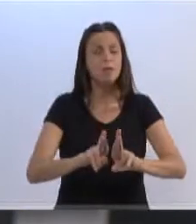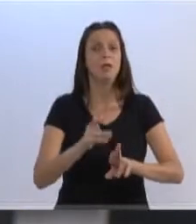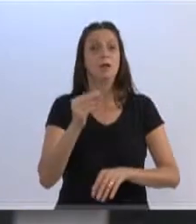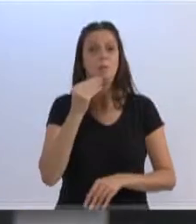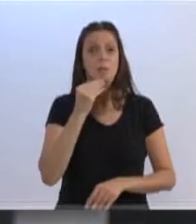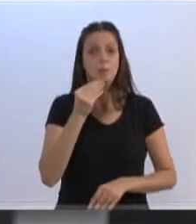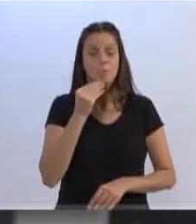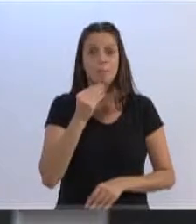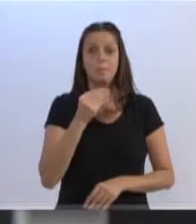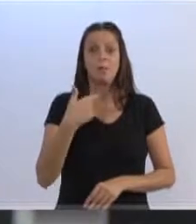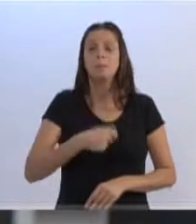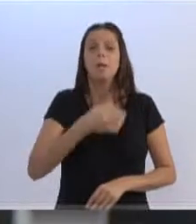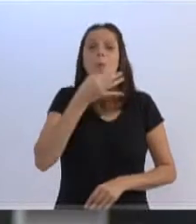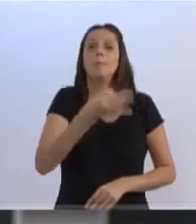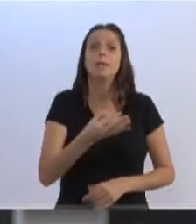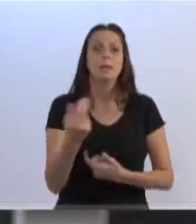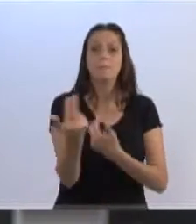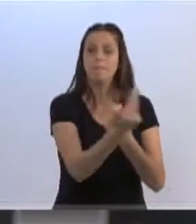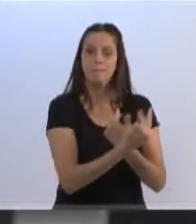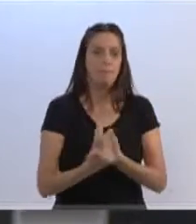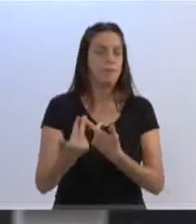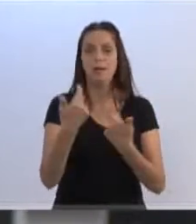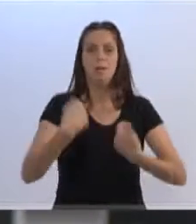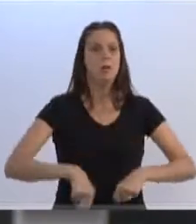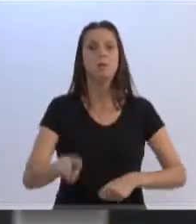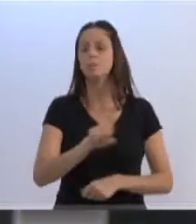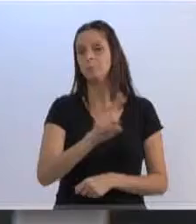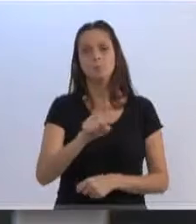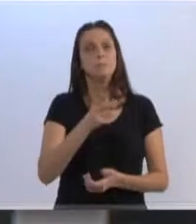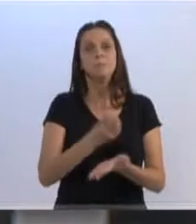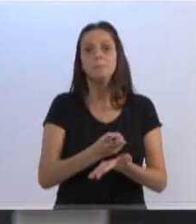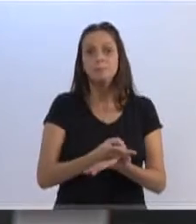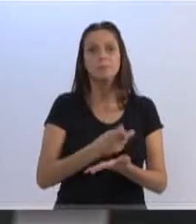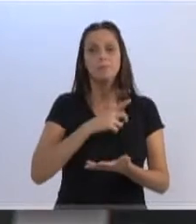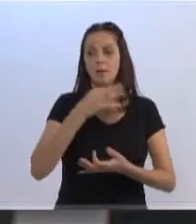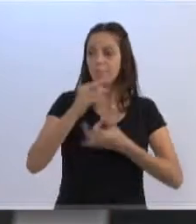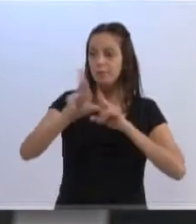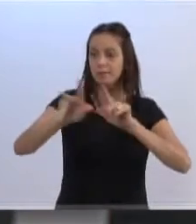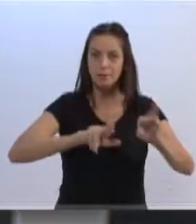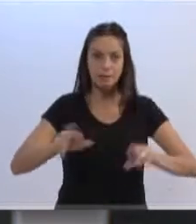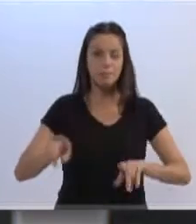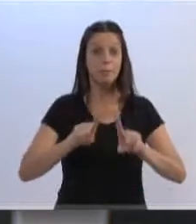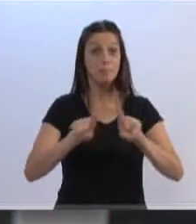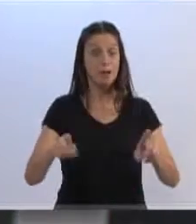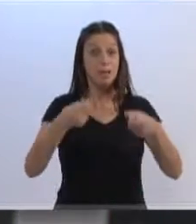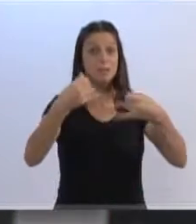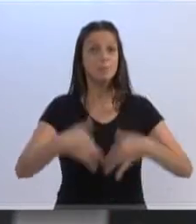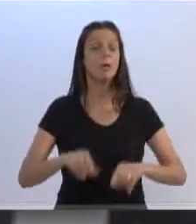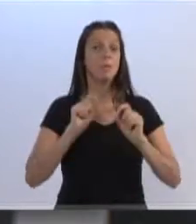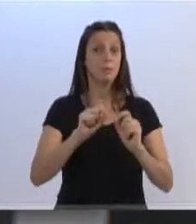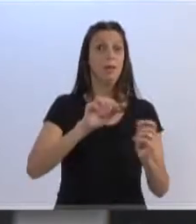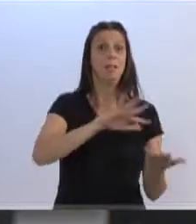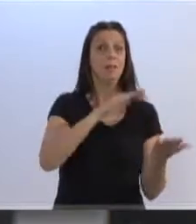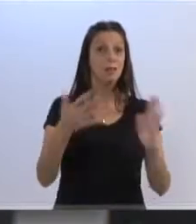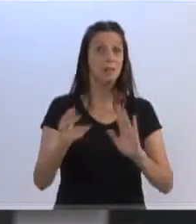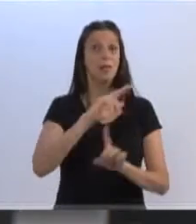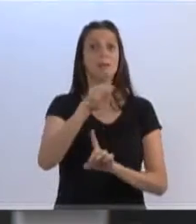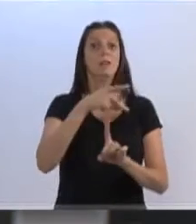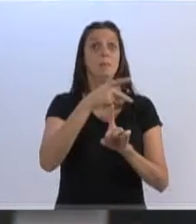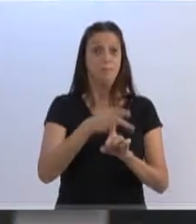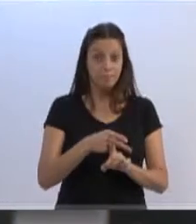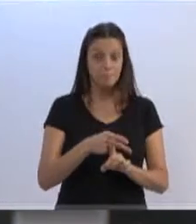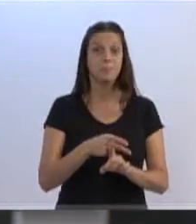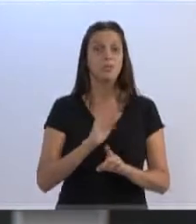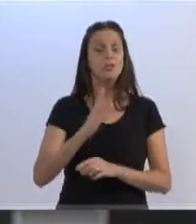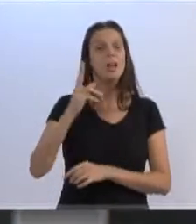ninguém precisa ter opinião igual, isso a gente vai sempre, nesse aspecto, se respeitar. Mas dizer que a reforma da Previdência, tanto que a